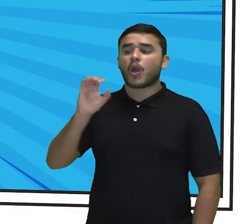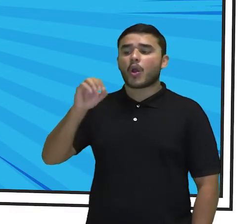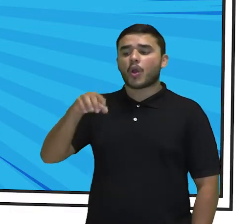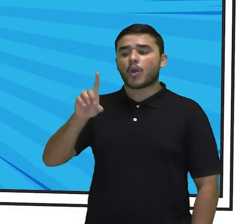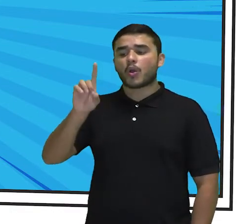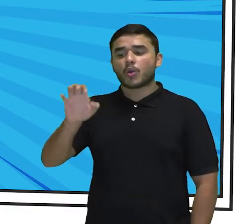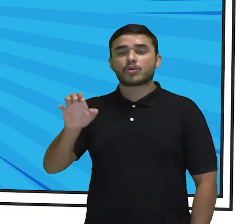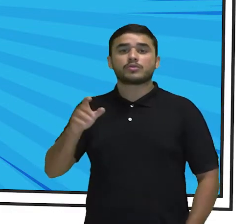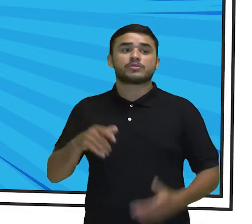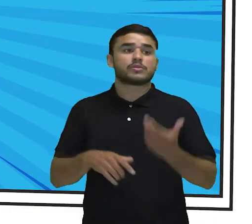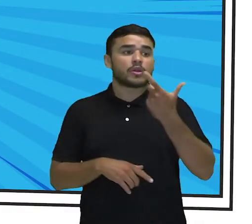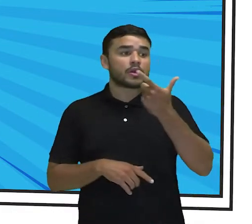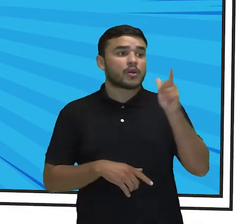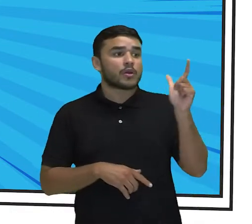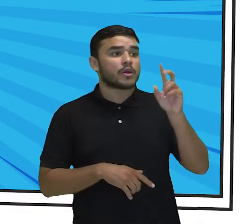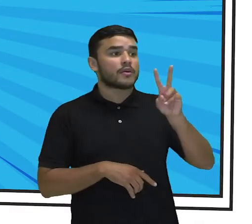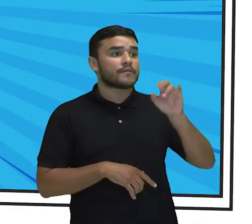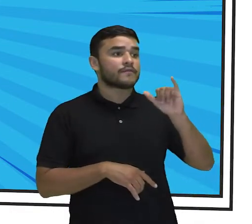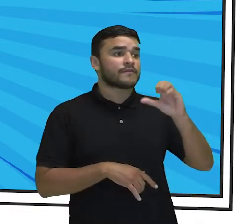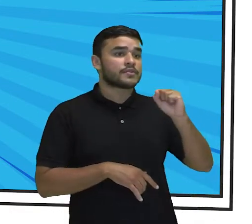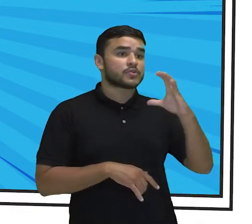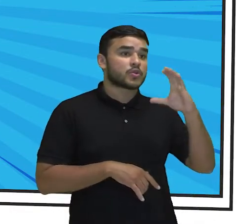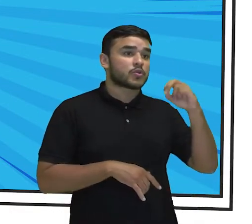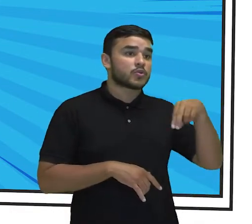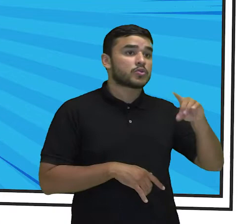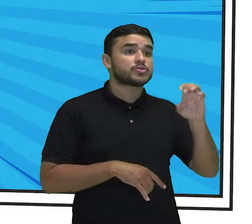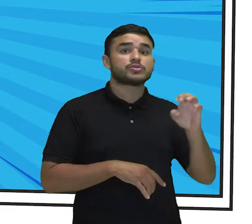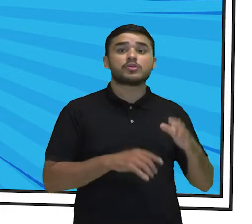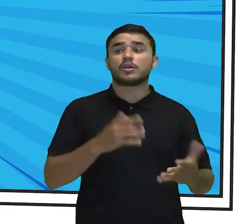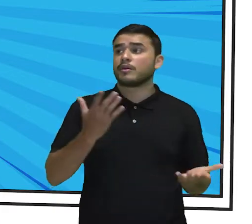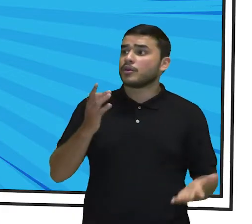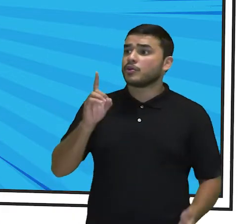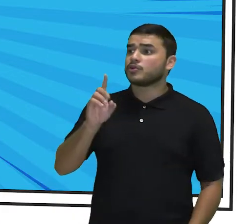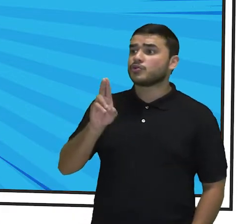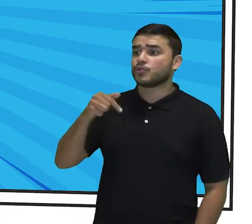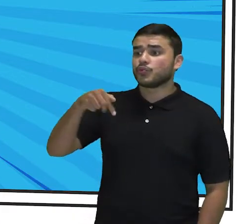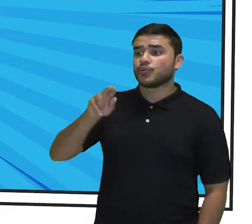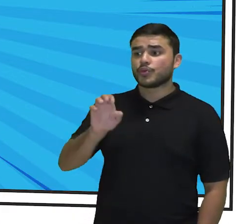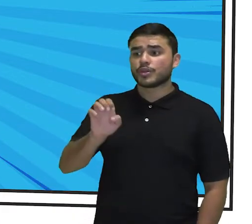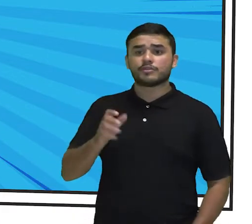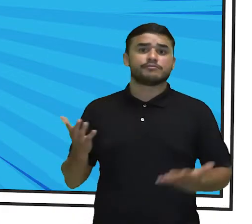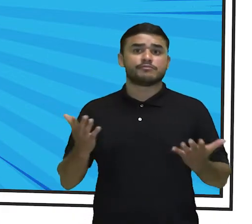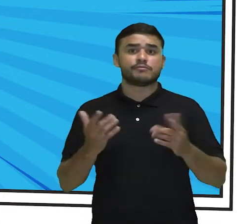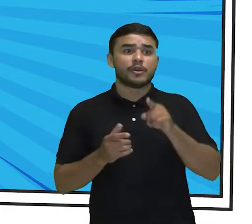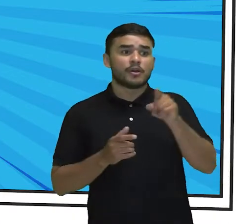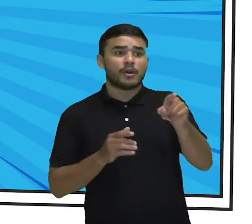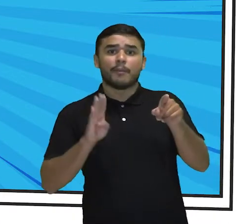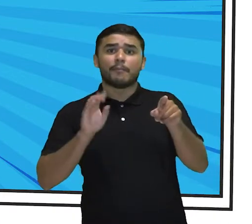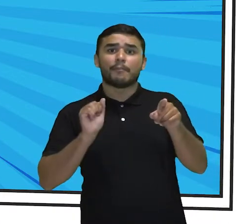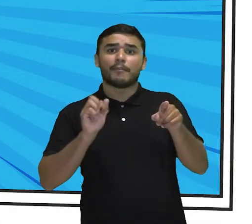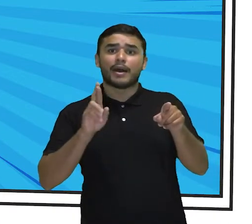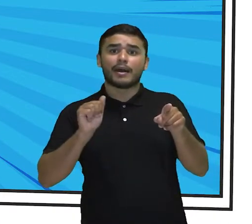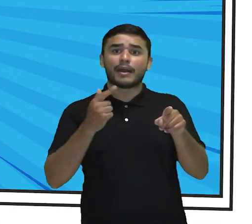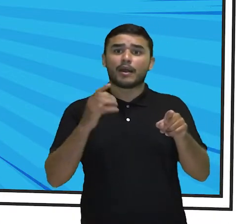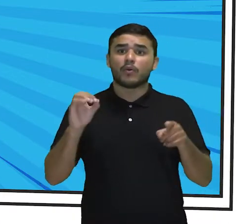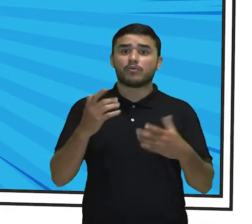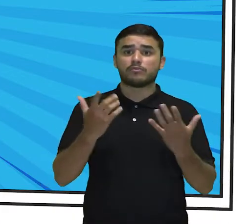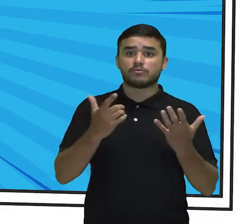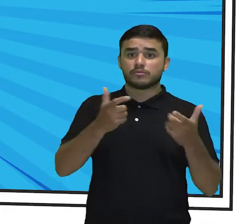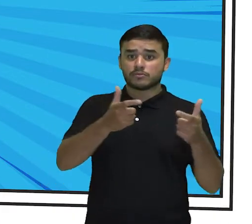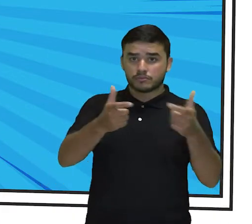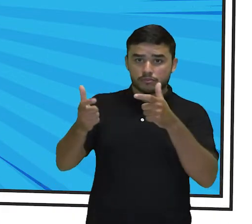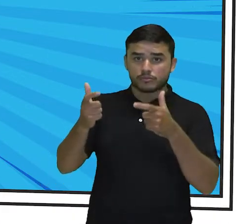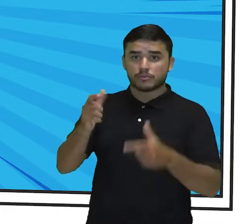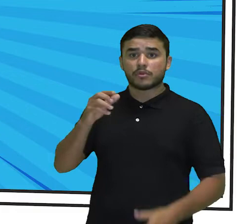o visconde, o duque, o barão, o rei. Notaram? Muitos senhores,